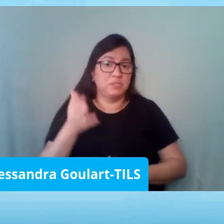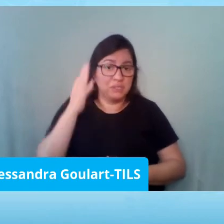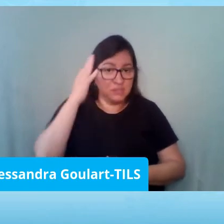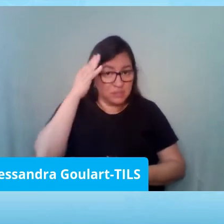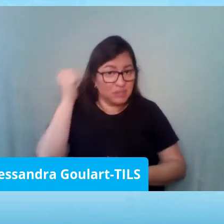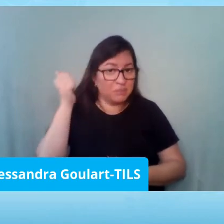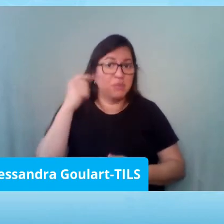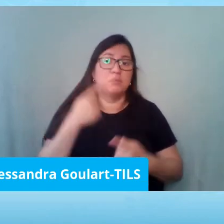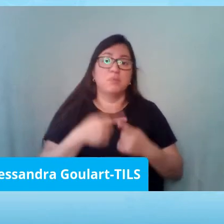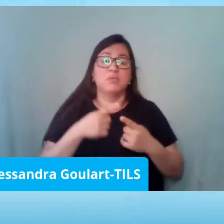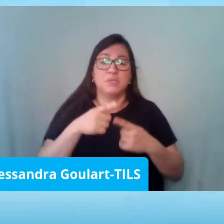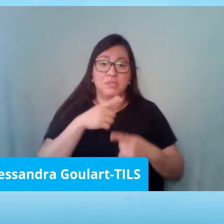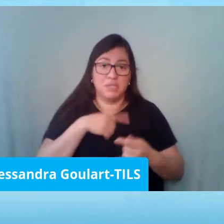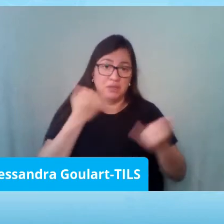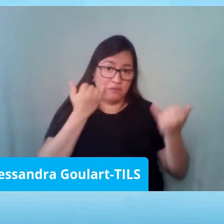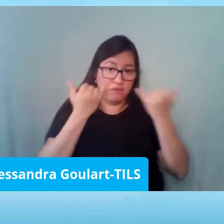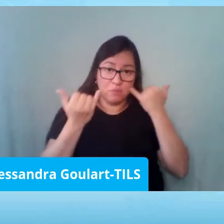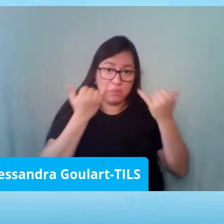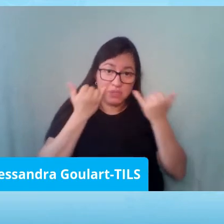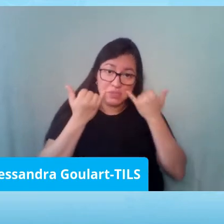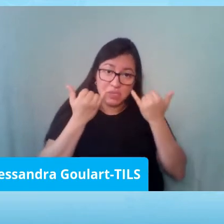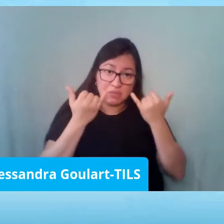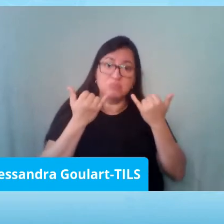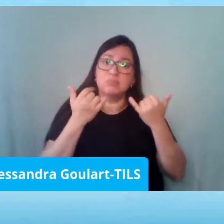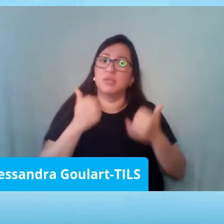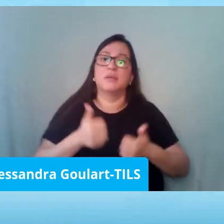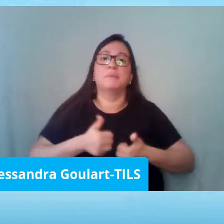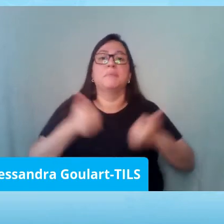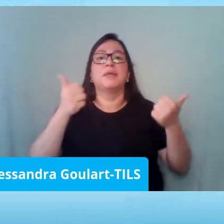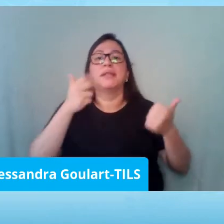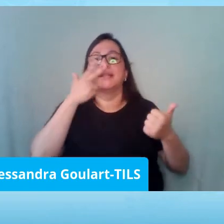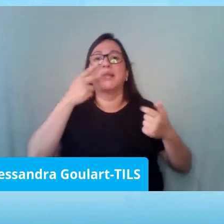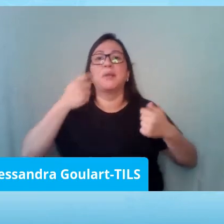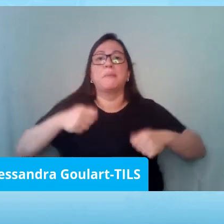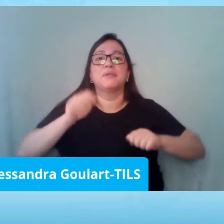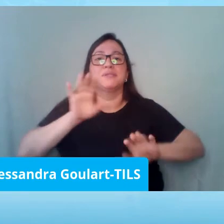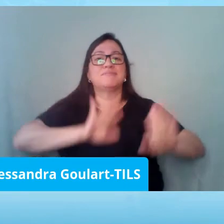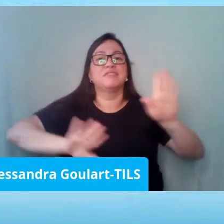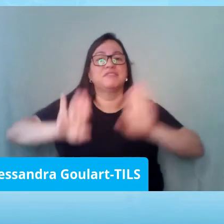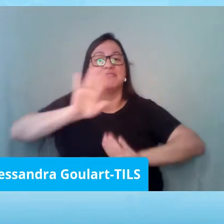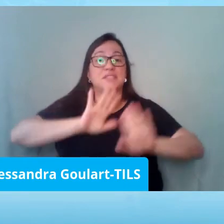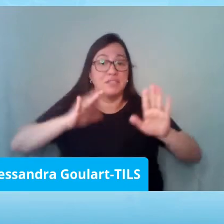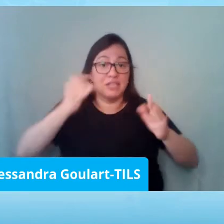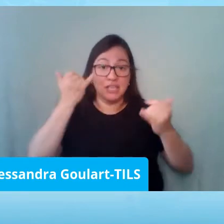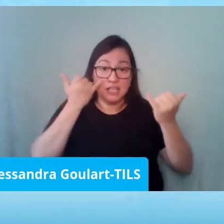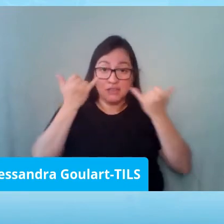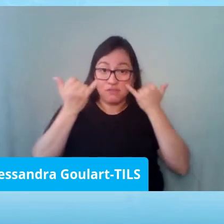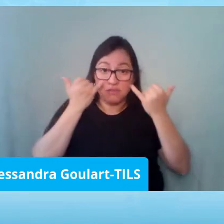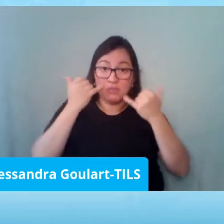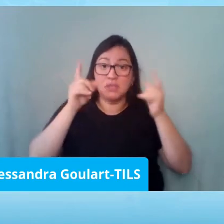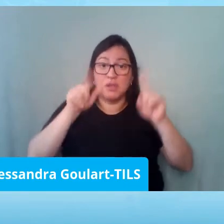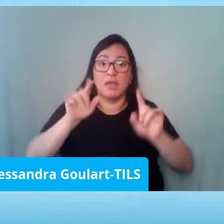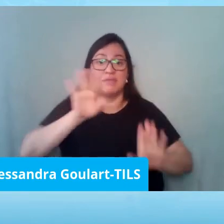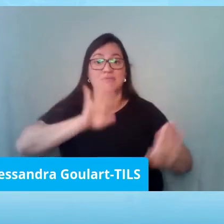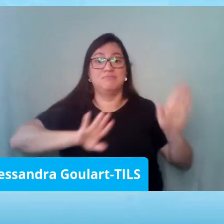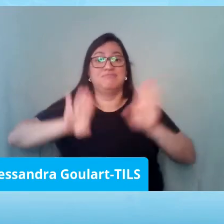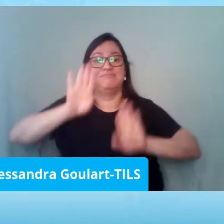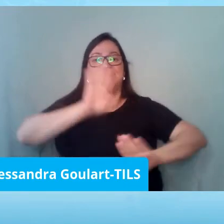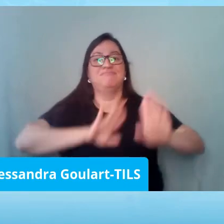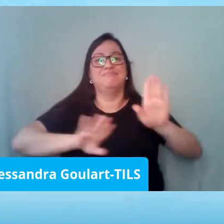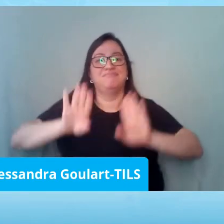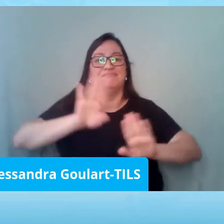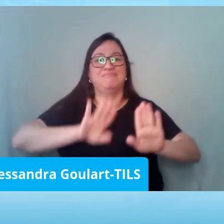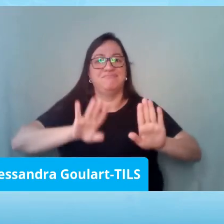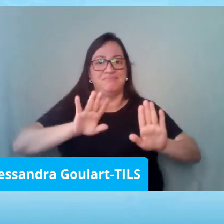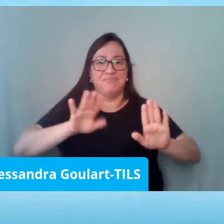gente tem a informação, a gente tem a arma que a gente precisa, né? As armas, vamos colocar assim, né? Ainda